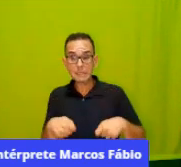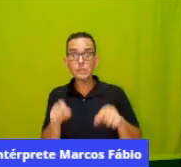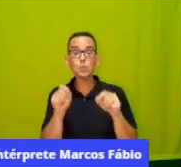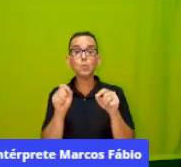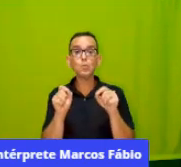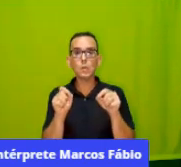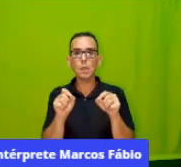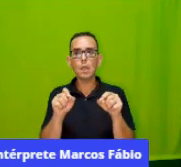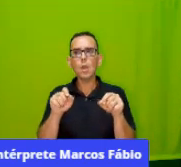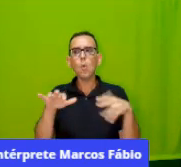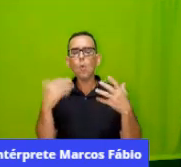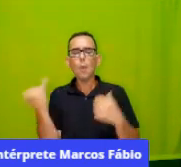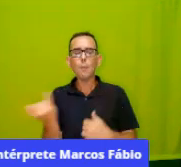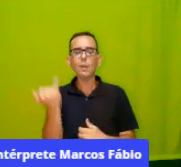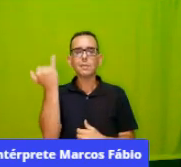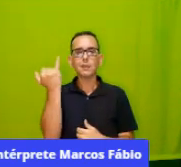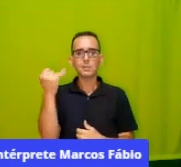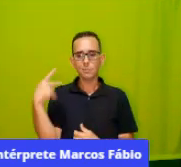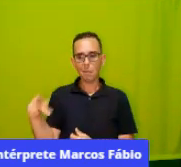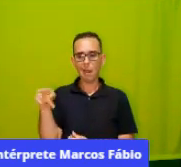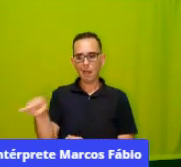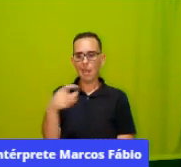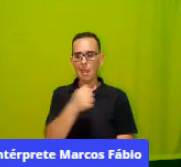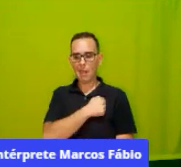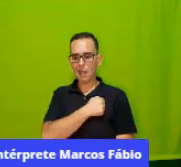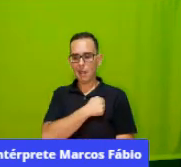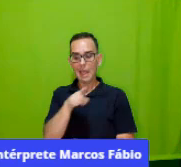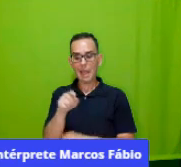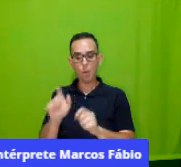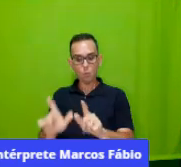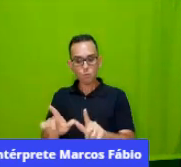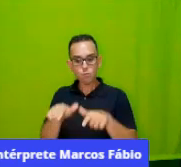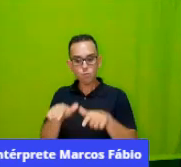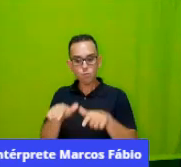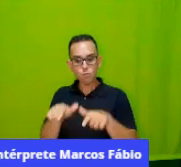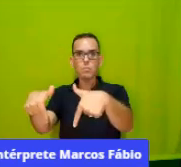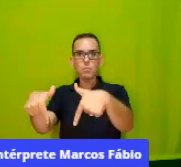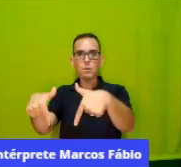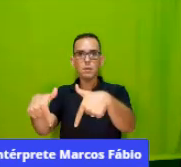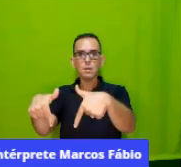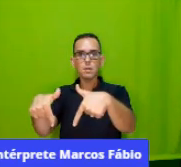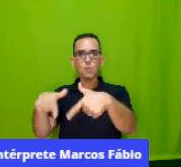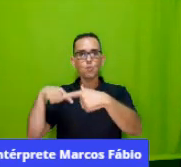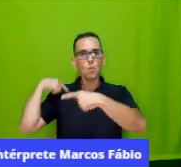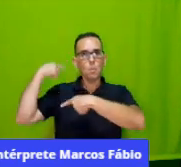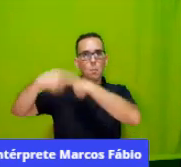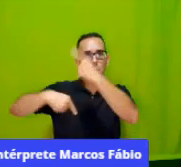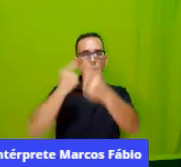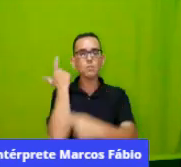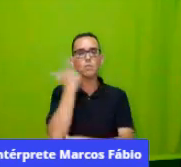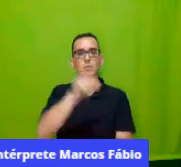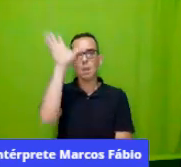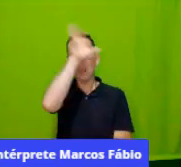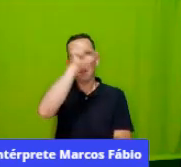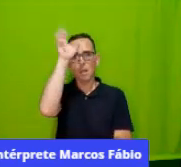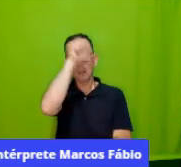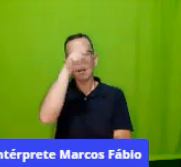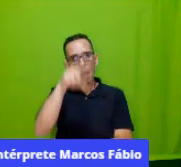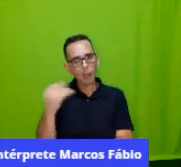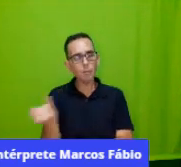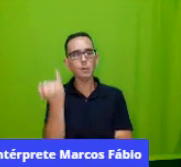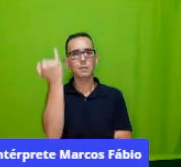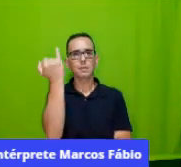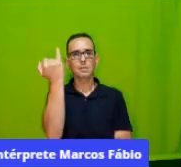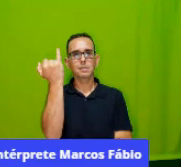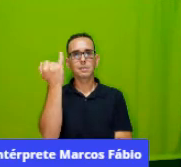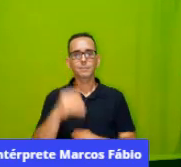totalmente diferente. Você precisa ver como é importante para ele ser ativo